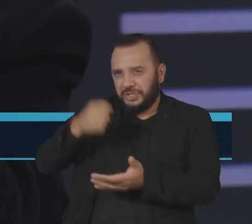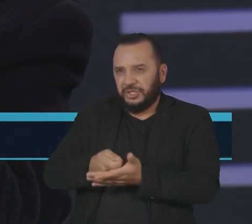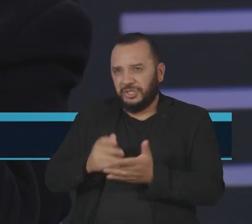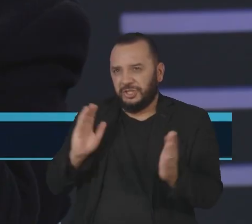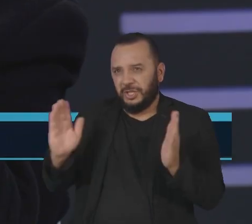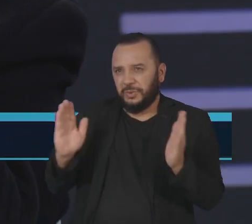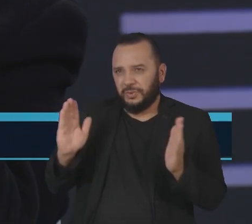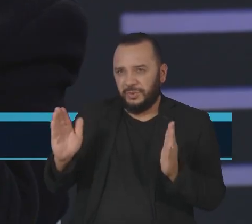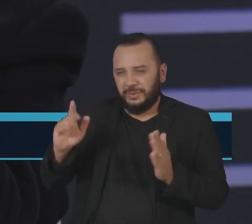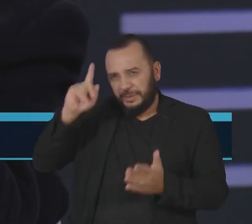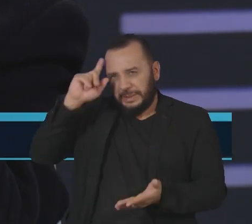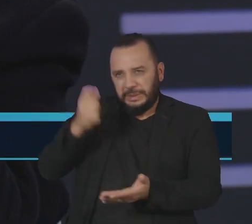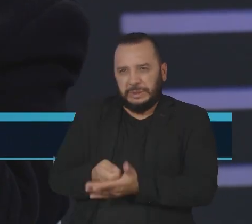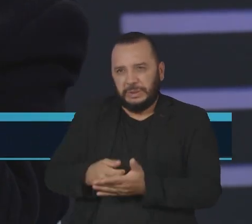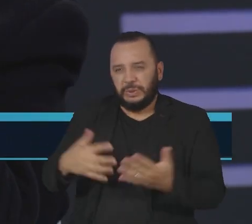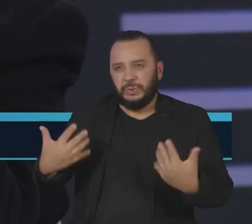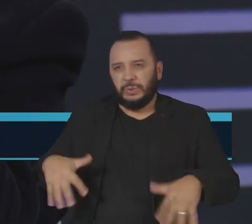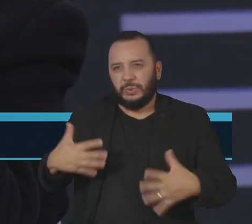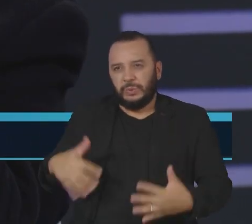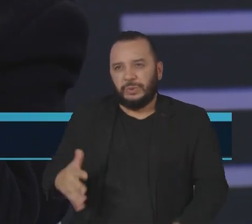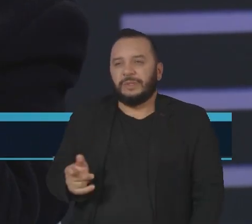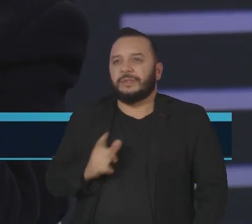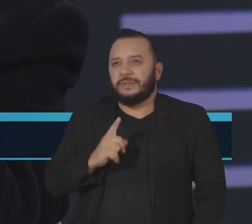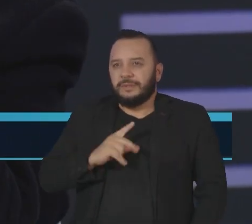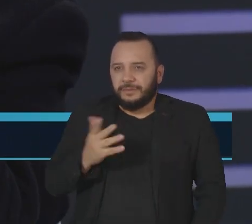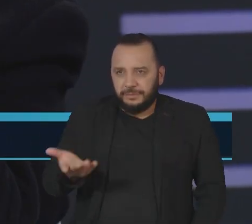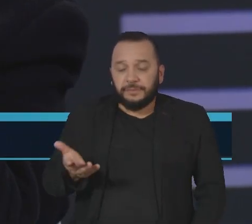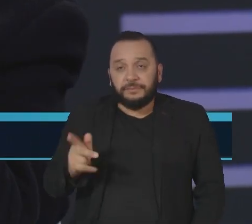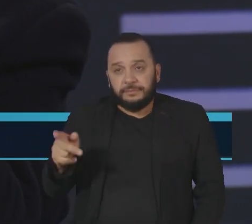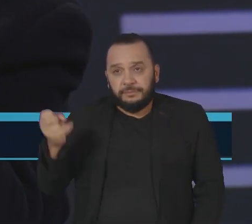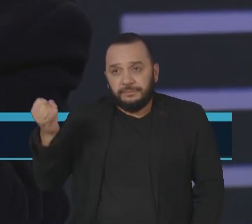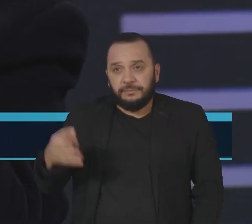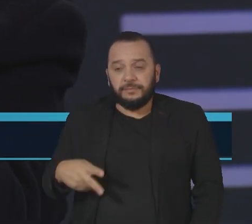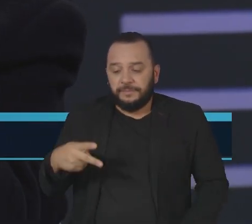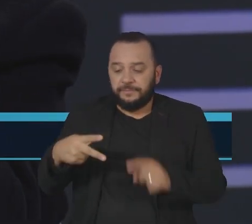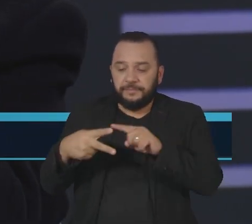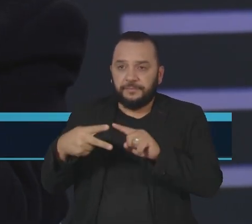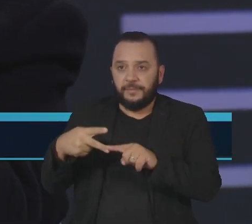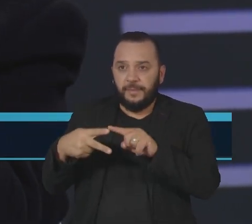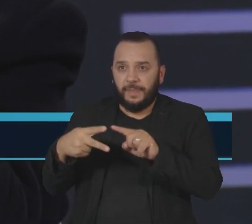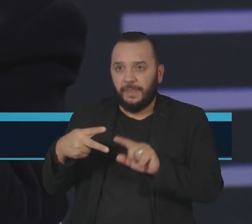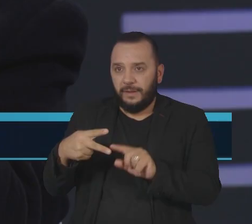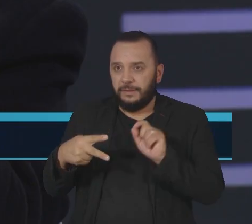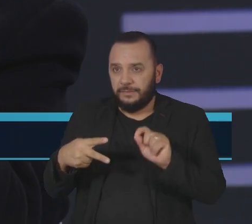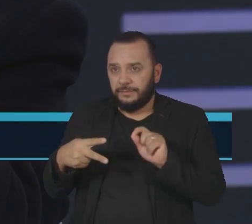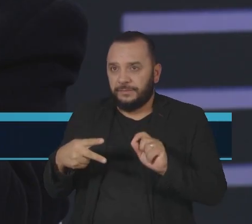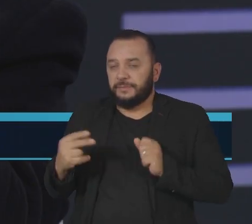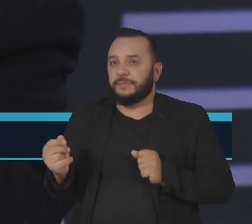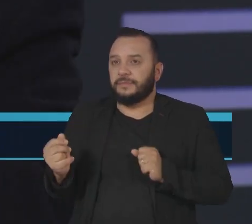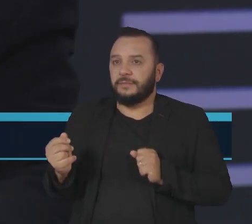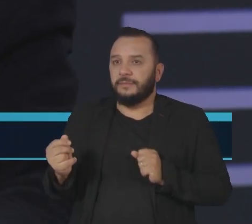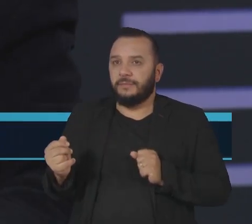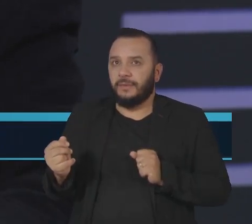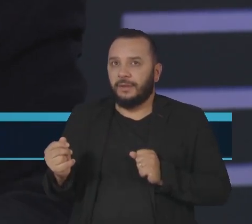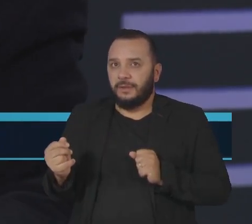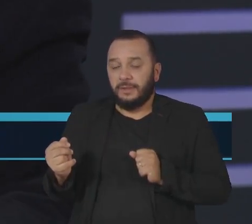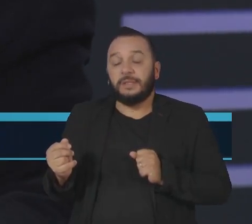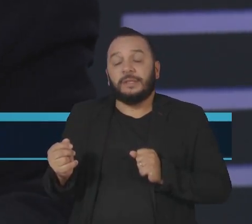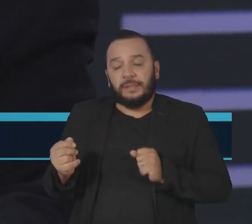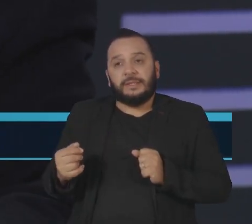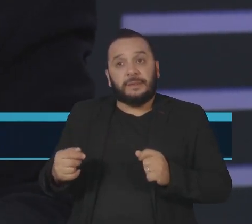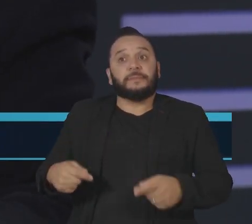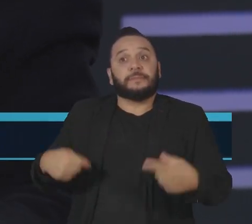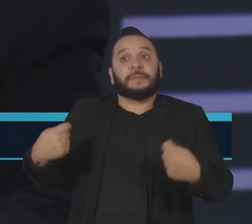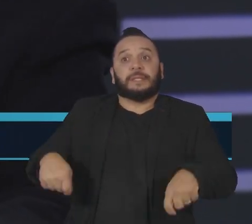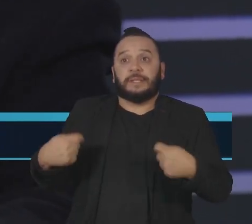mais duro e tal. E ele fala duas coisas. Ele fala que quando ele diz que era